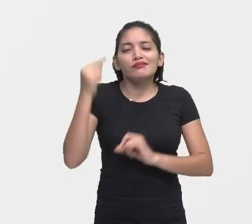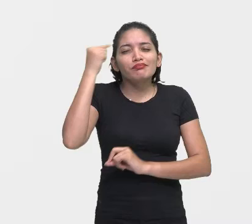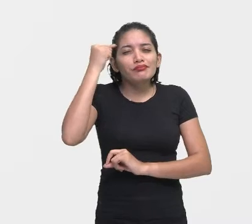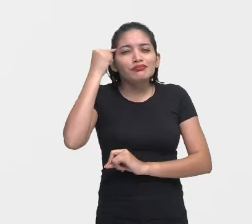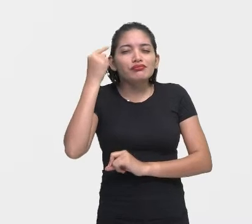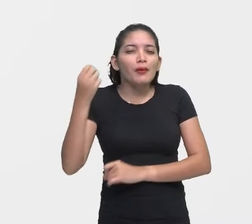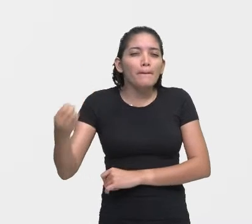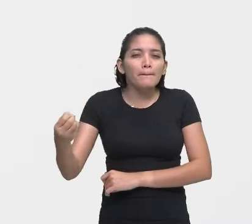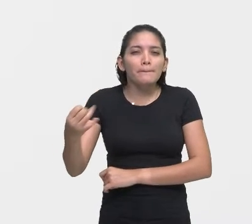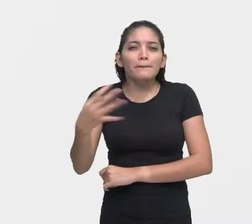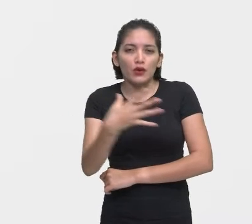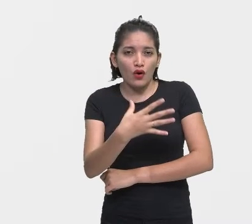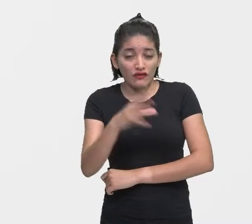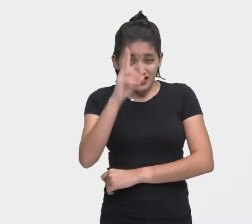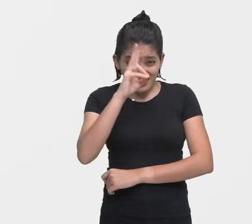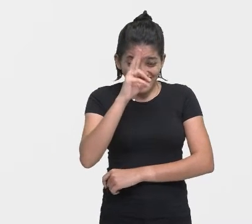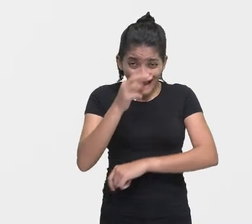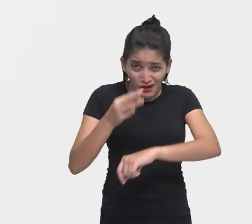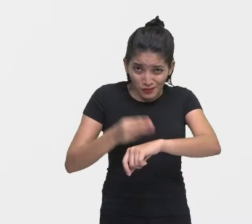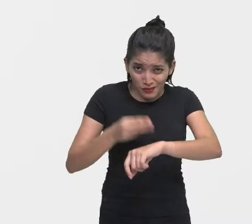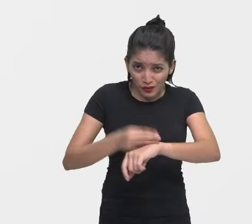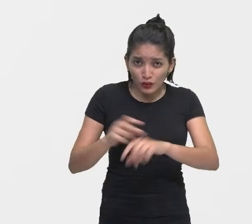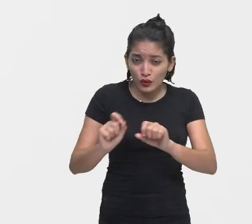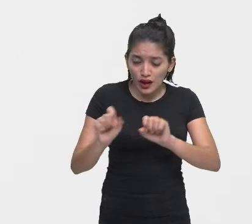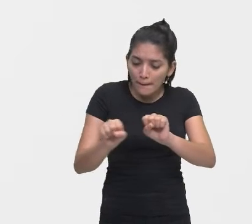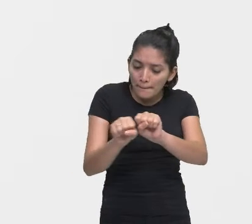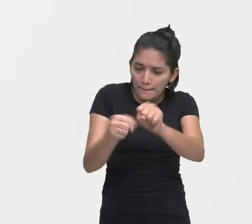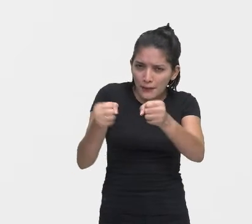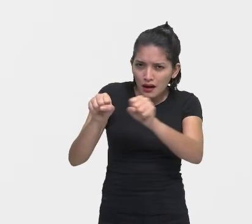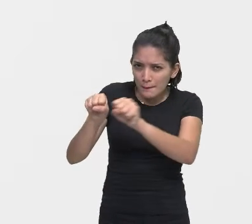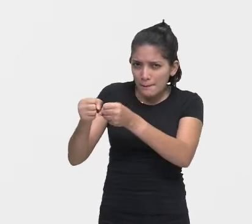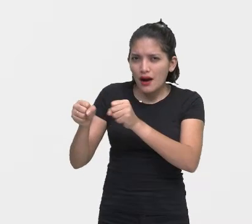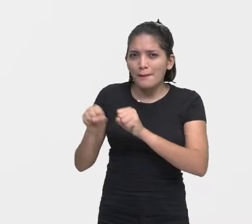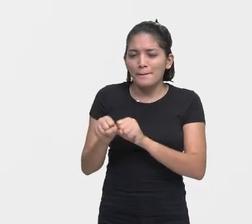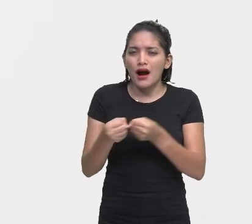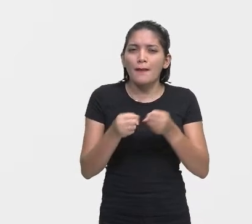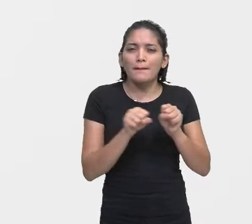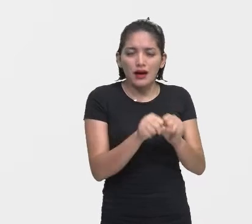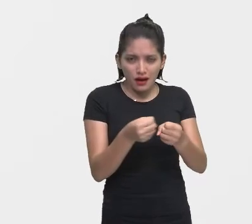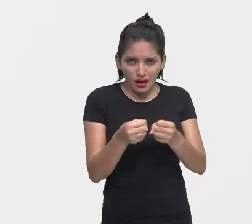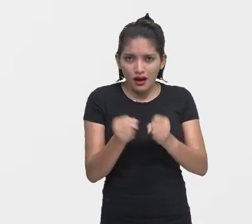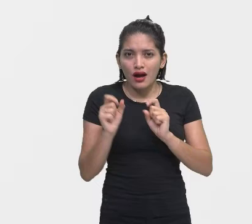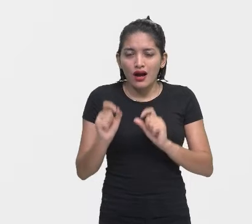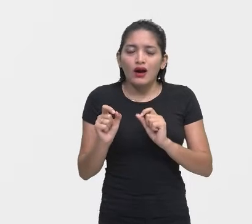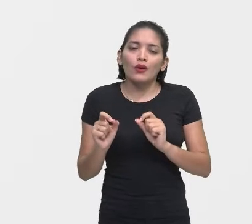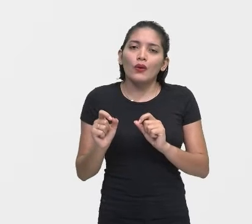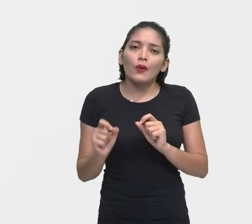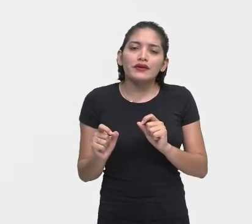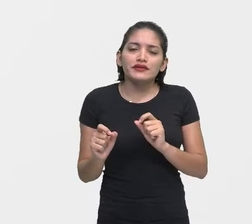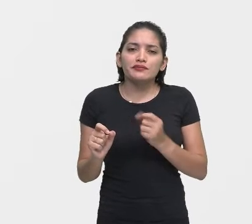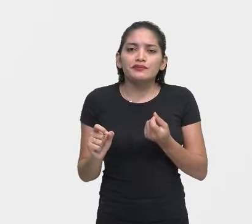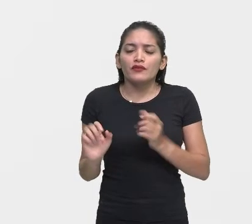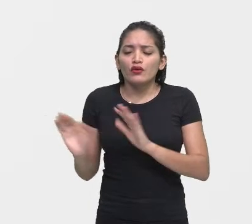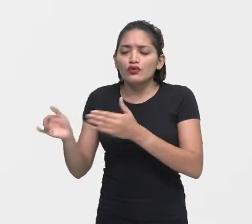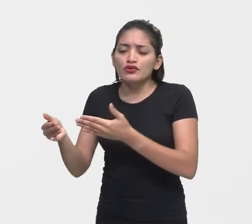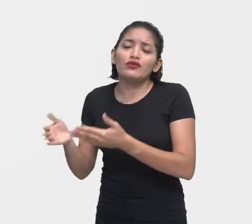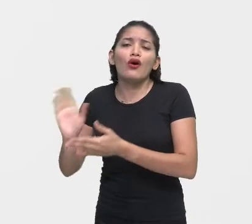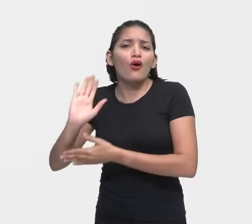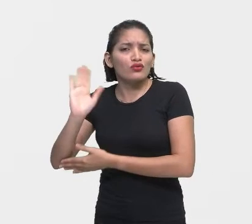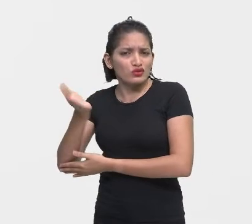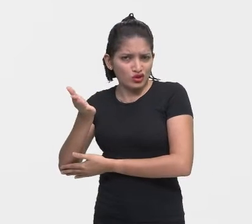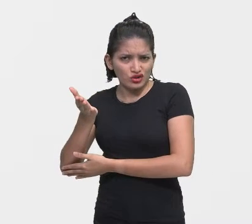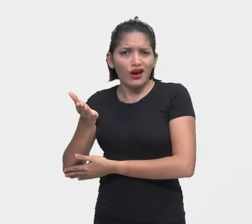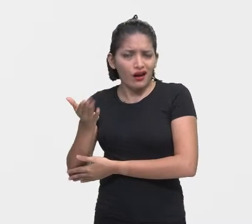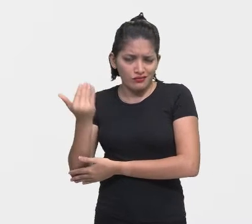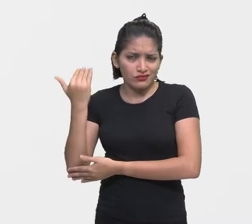tendência modernista, porque lembra que o modernismo vem para romper, né, com as estéticas até então